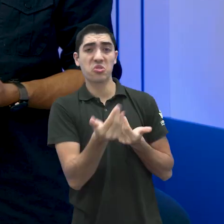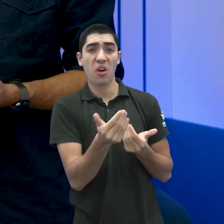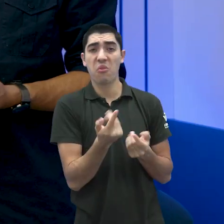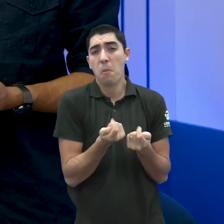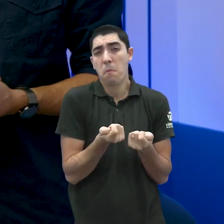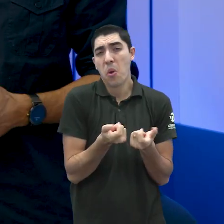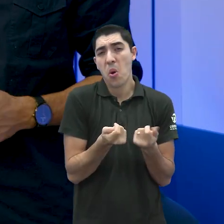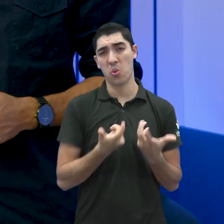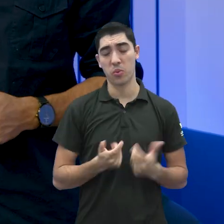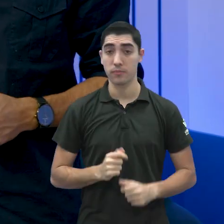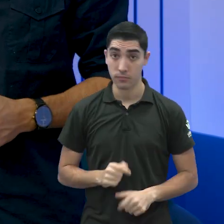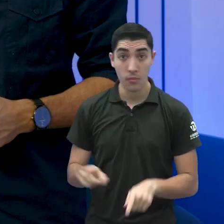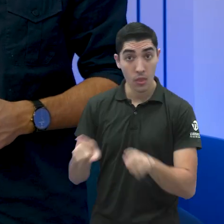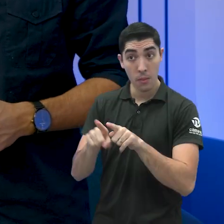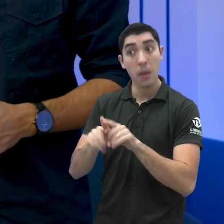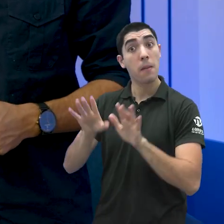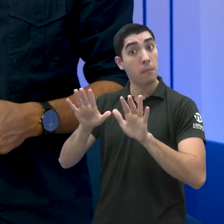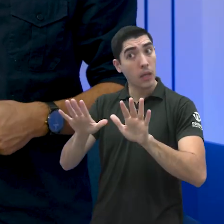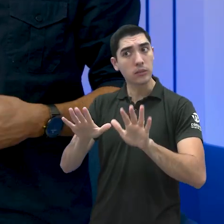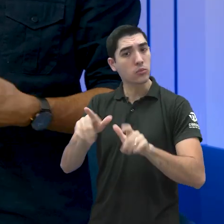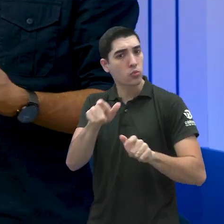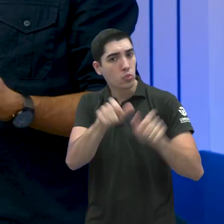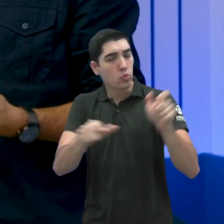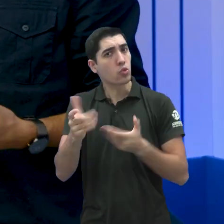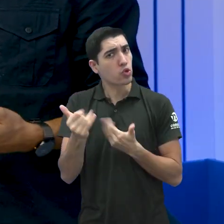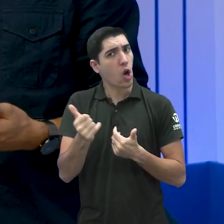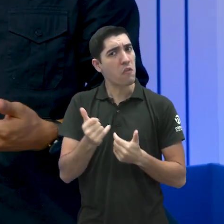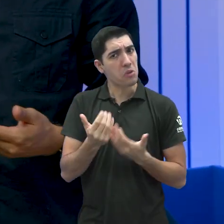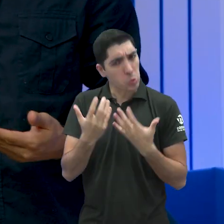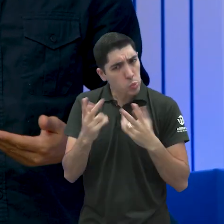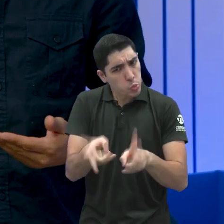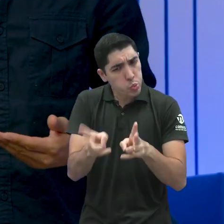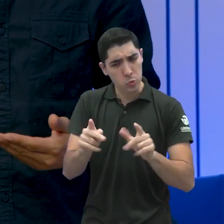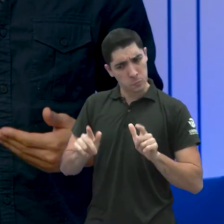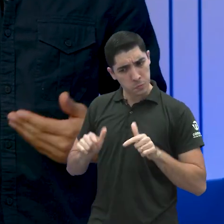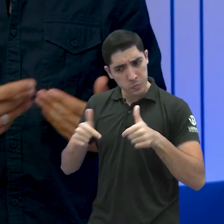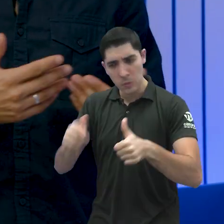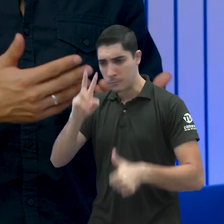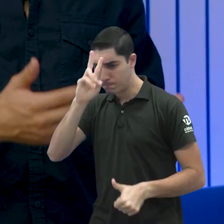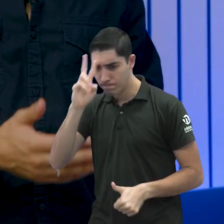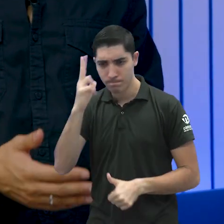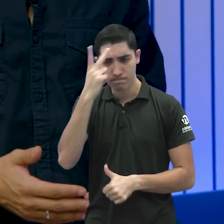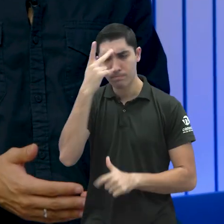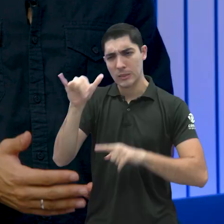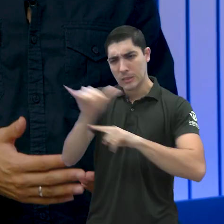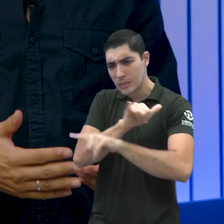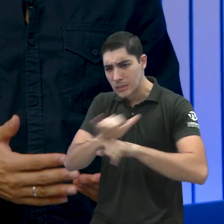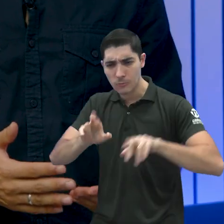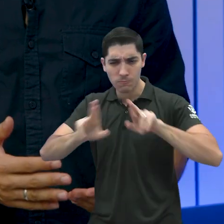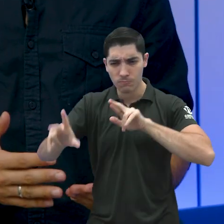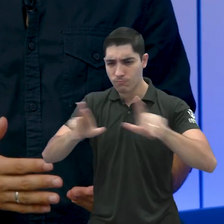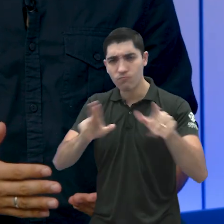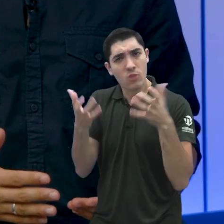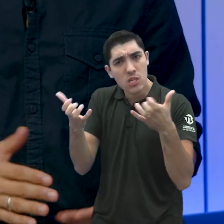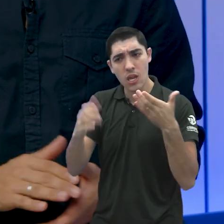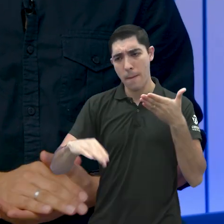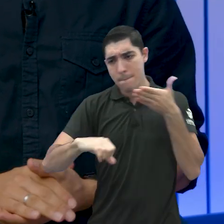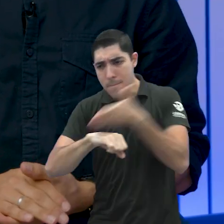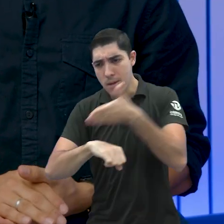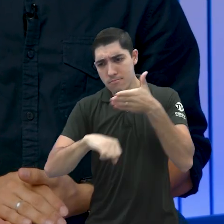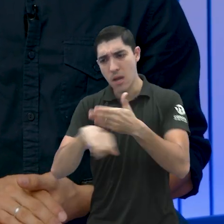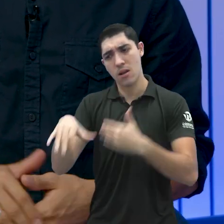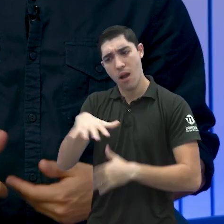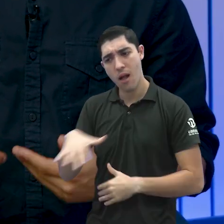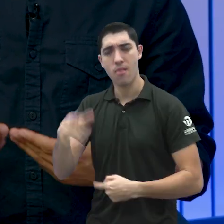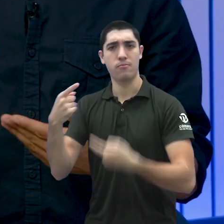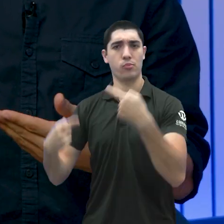dessa geração. Apesar disso, a juventude continua se manifestando, viu? Reinventando novas formas de participação e também